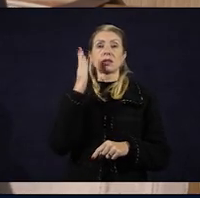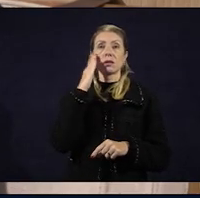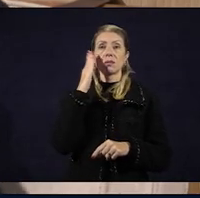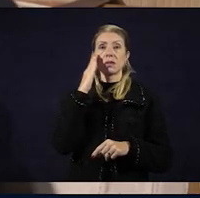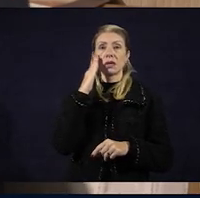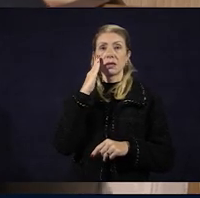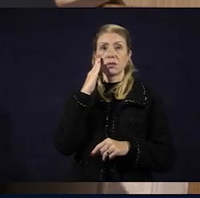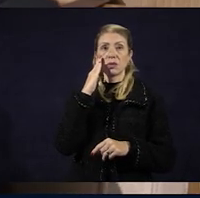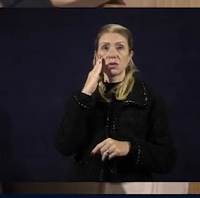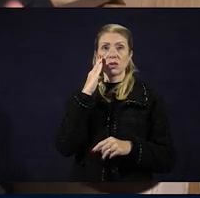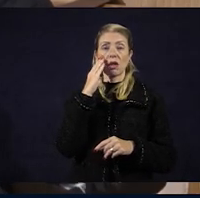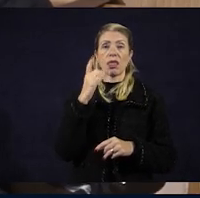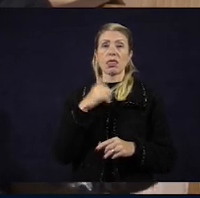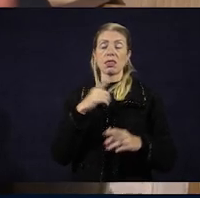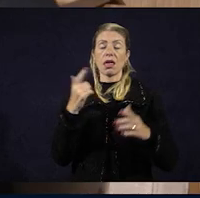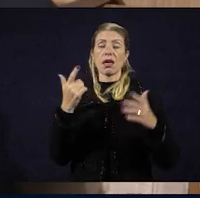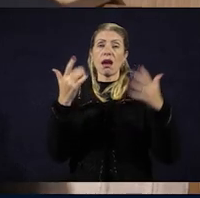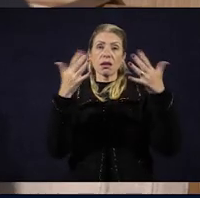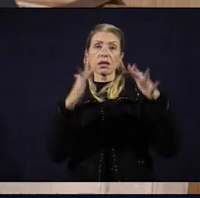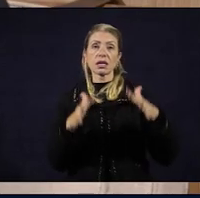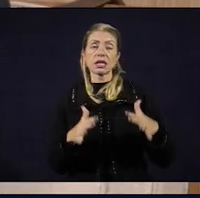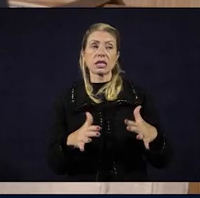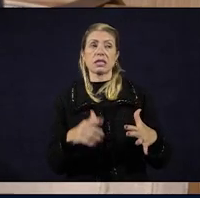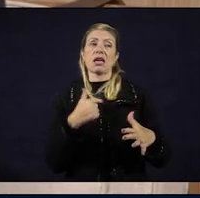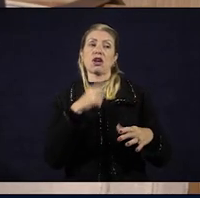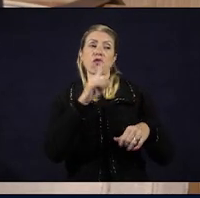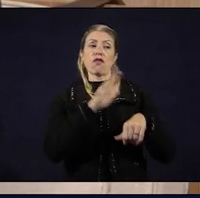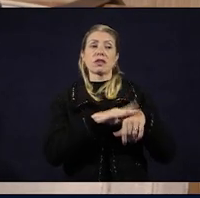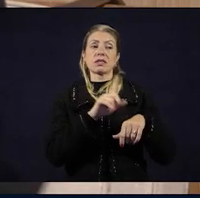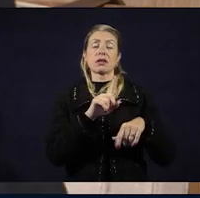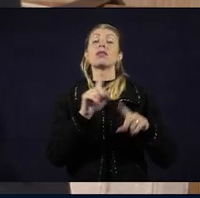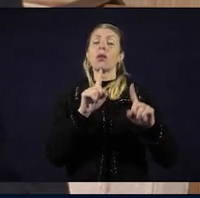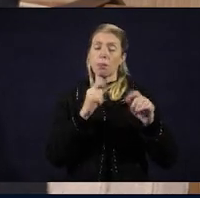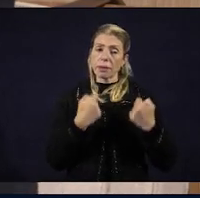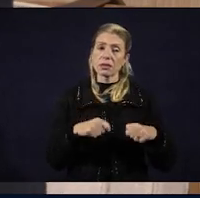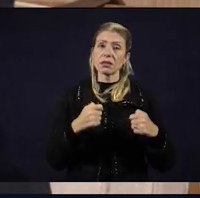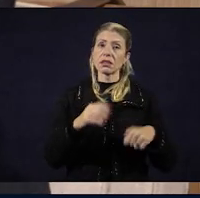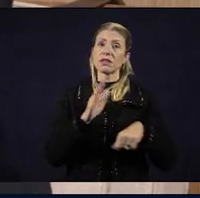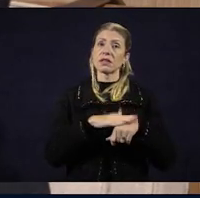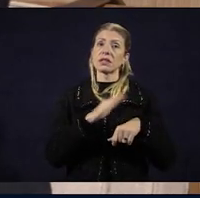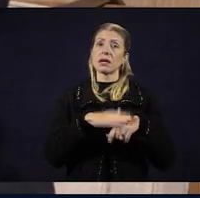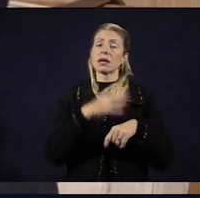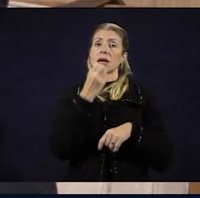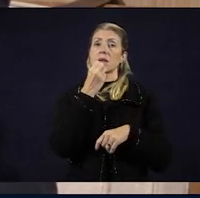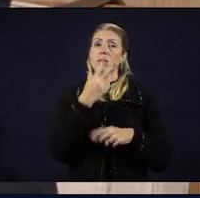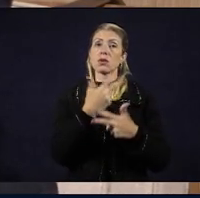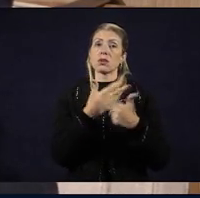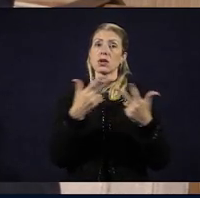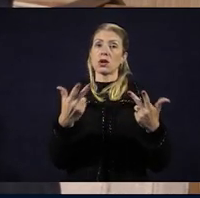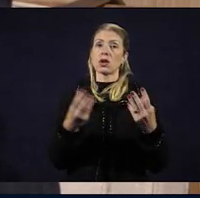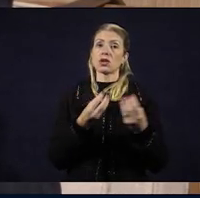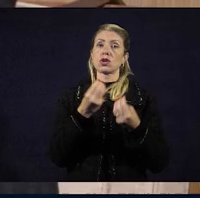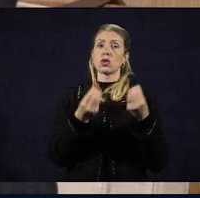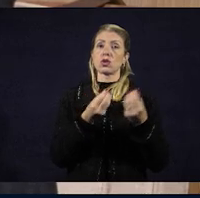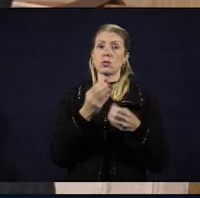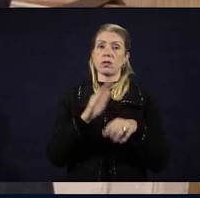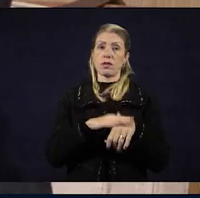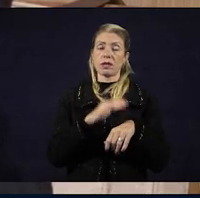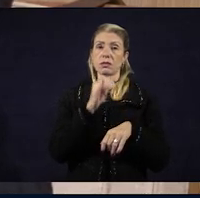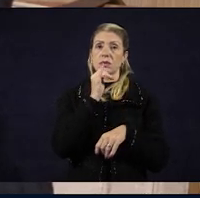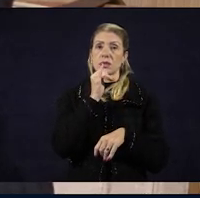fazendo não é porque tem uma crise você deixa de fazer não você faz porque é bom para o negócio fazer isso dá um exemplo que a gente tá fazendo